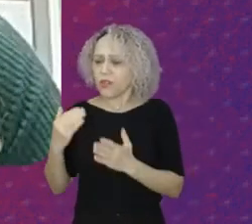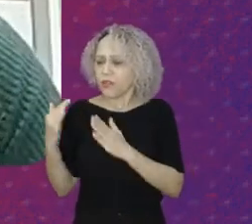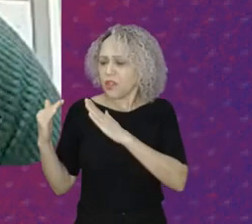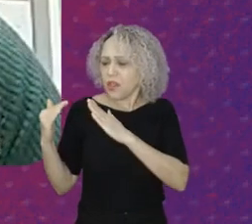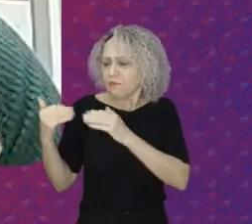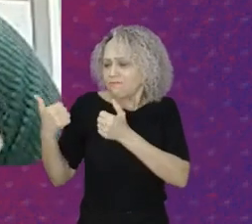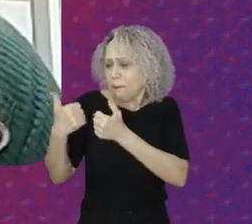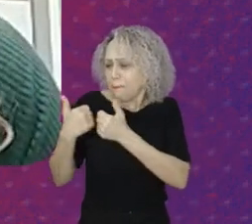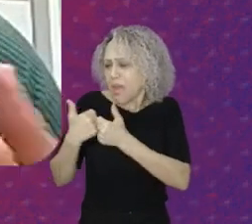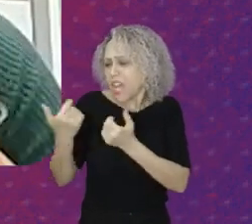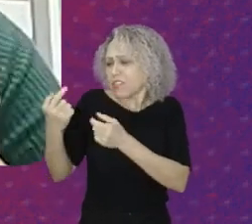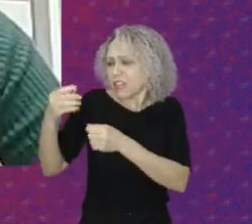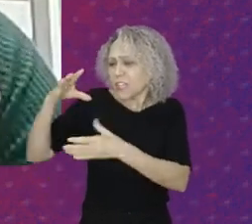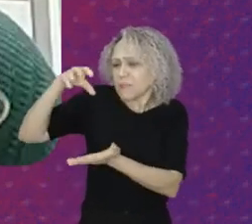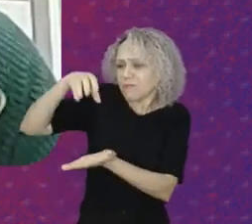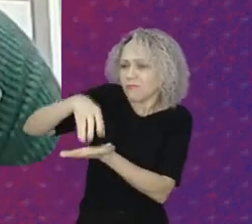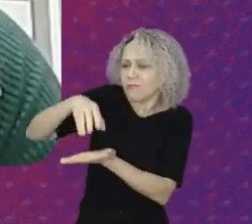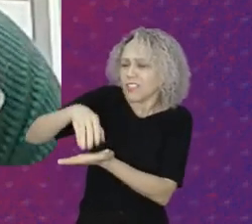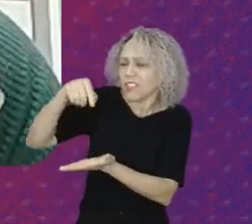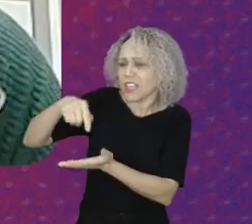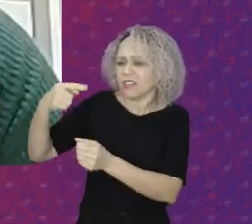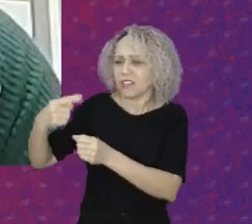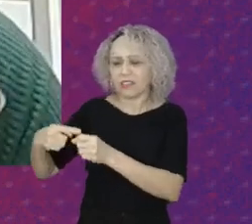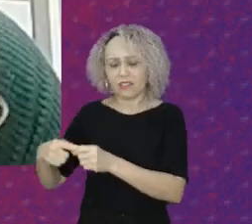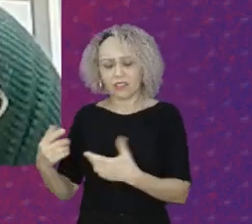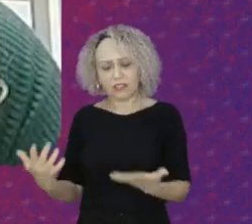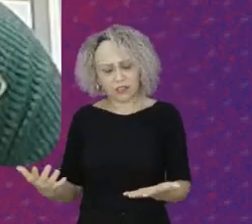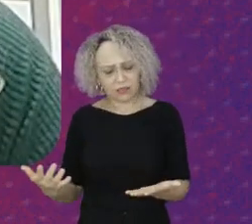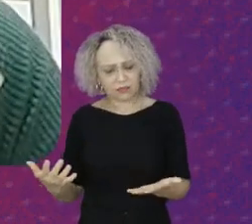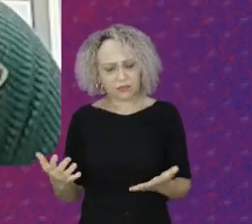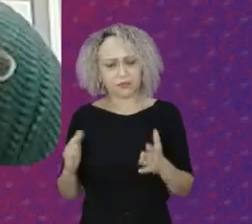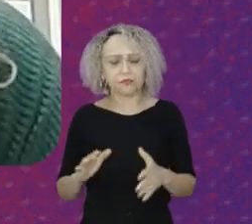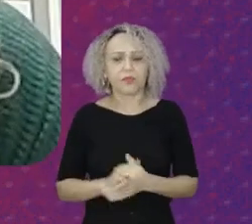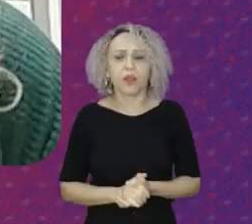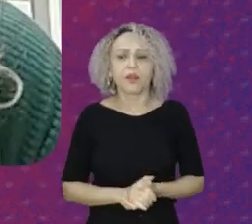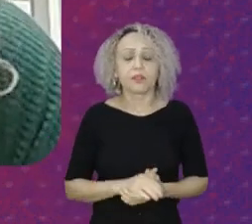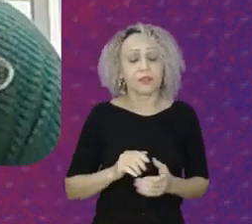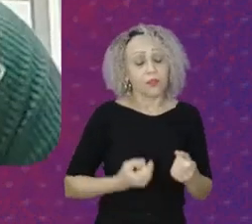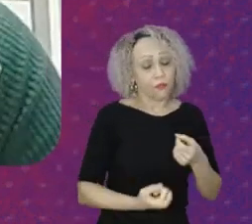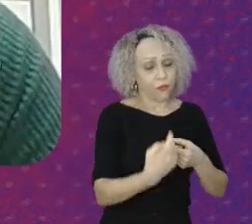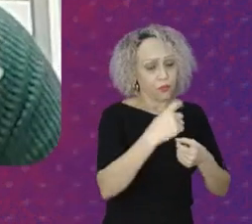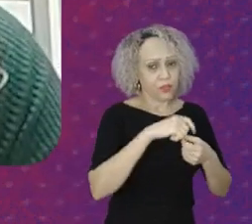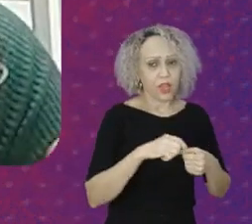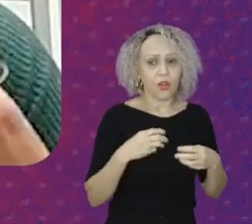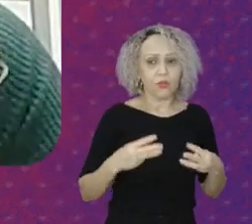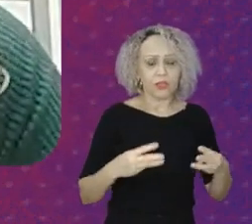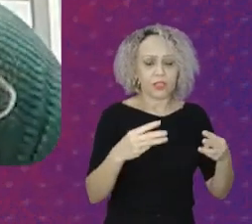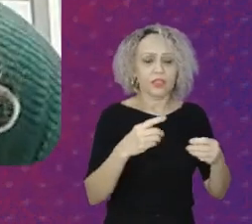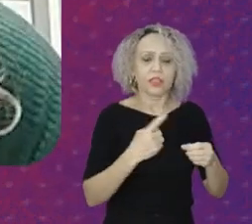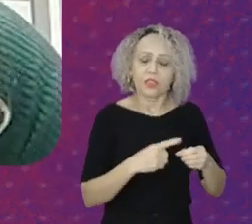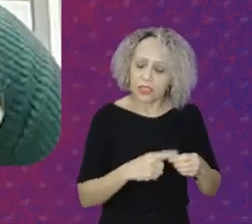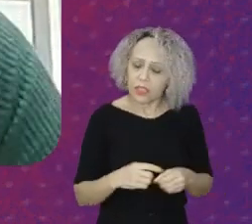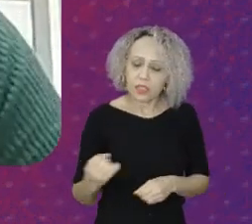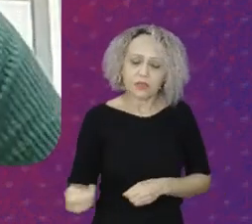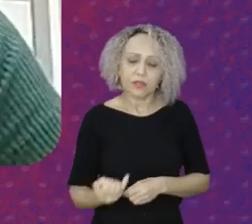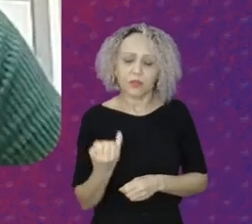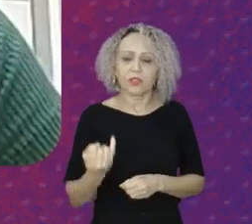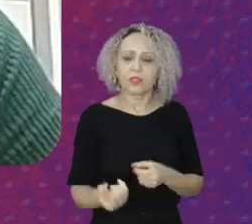pensar moradia, por isso que eu acho que é tão necessário a gente retomar o Ministério das Cidades. O Ministério das Cidades precisa ser